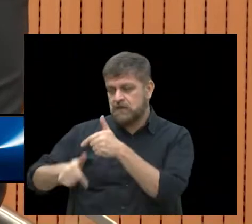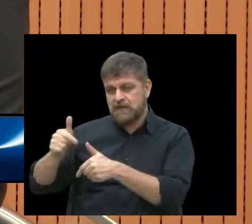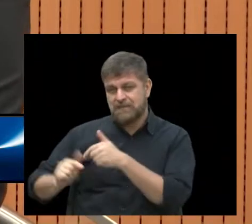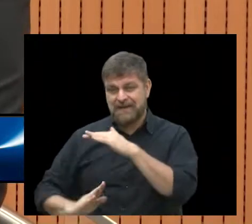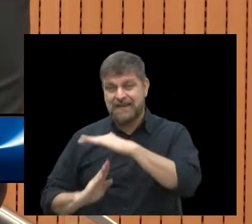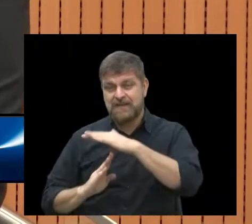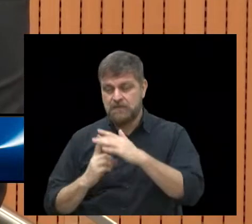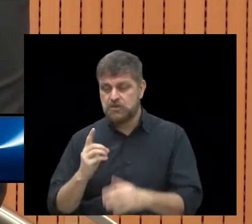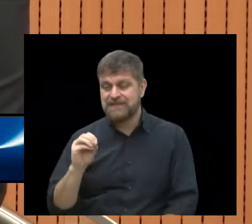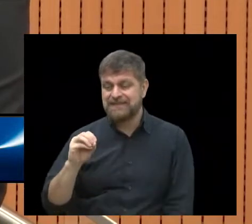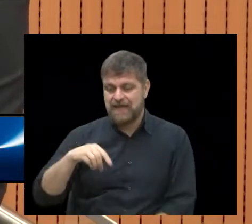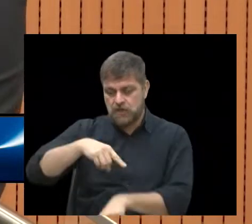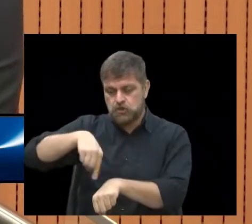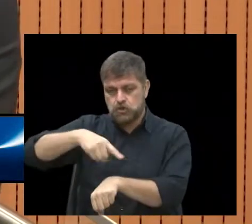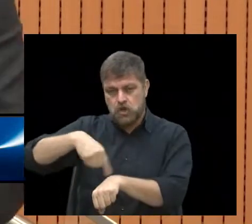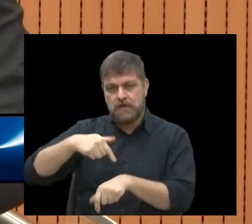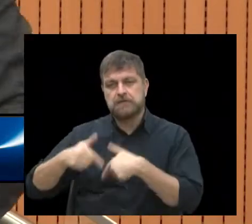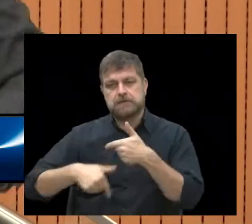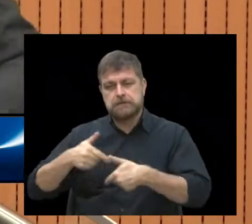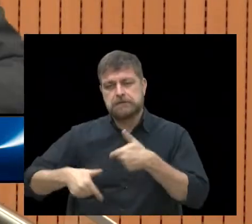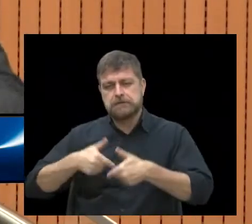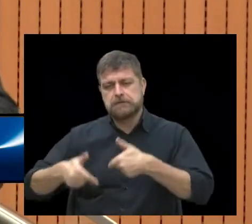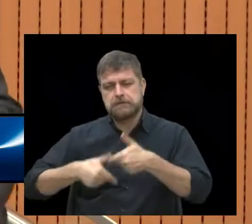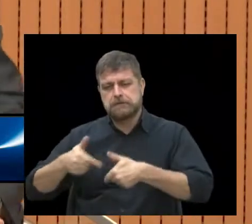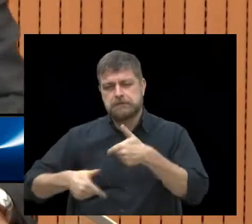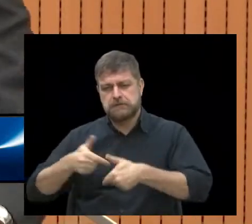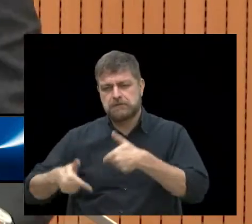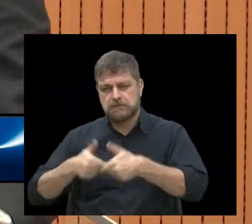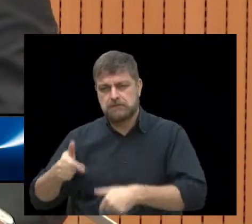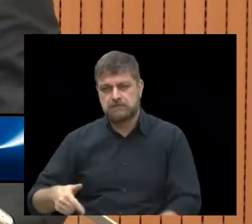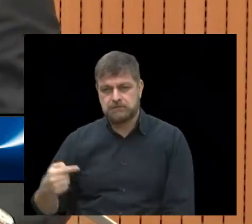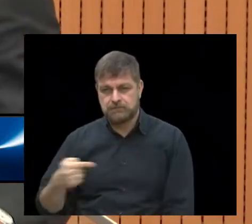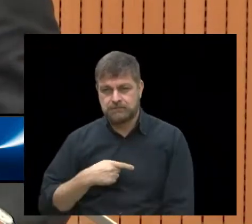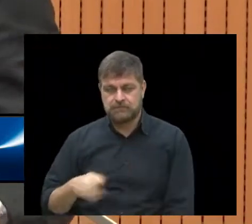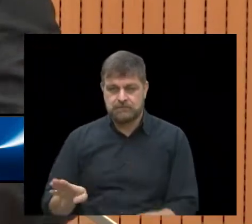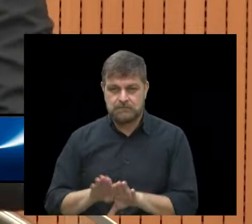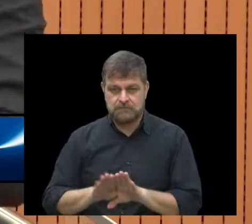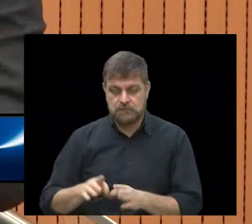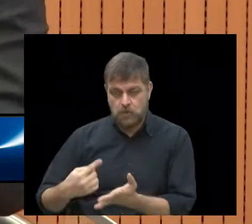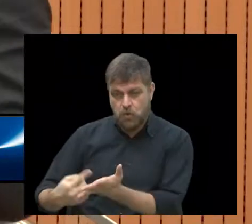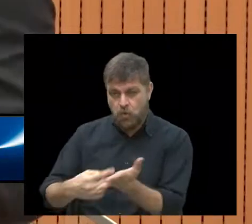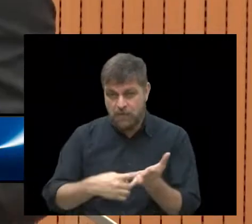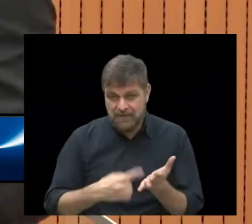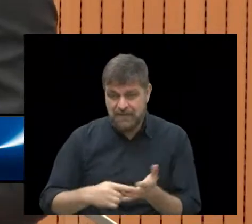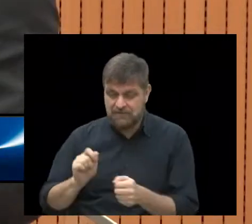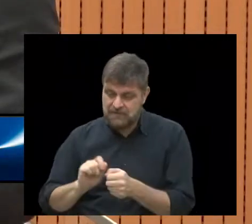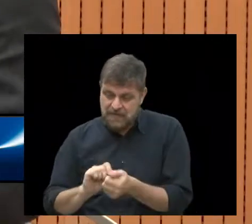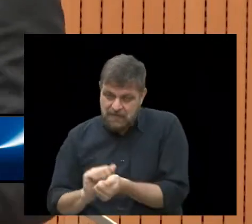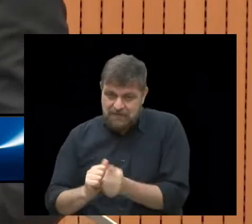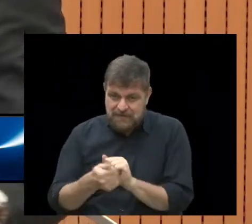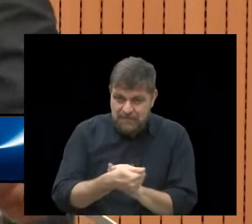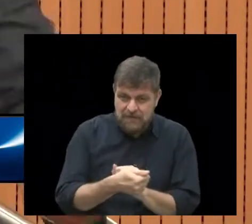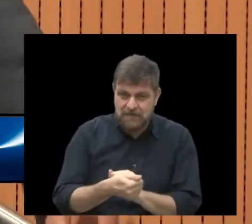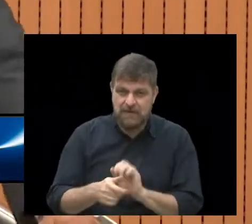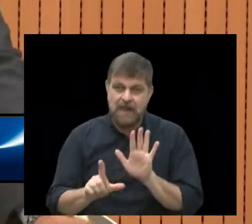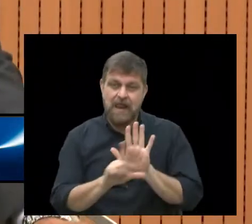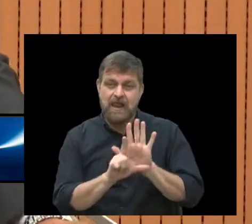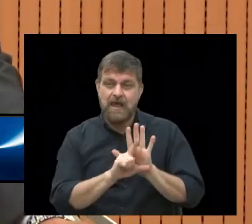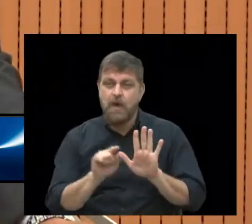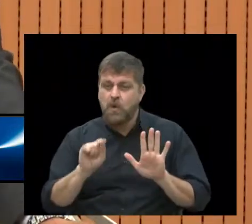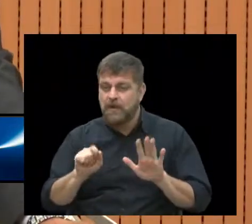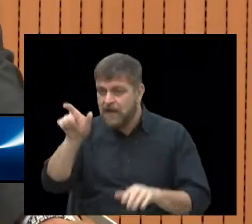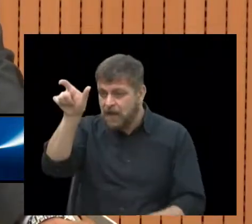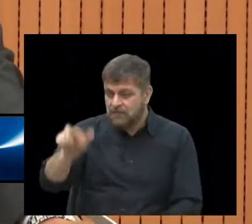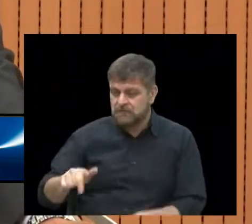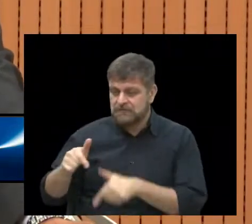10, bispo. Tá? E, de acordo com a convenção coletiva, fizeram um arranjo que, para tornar legal, o